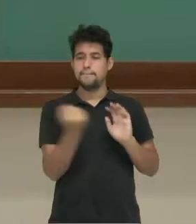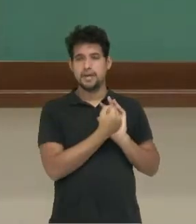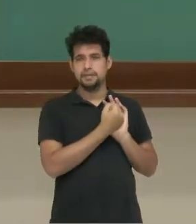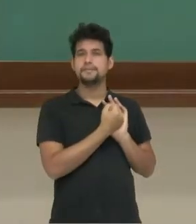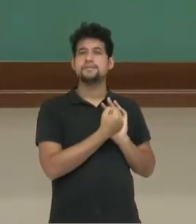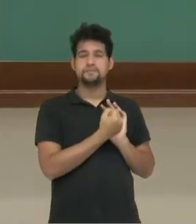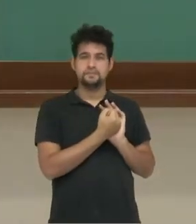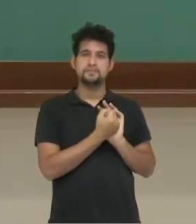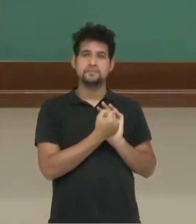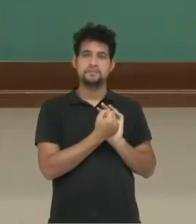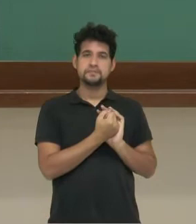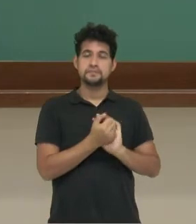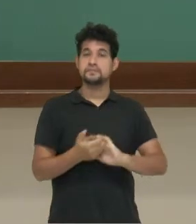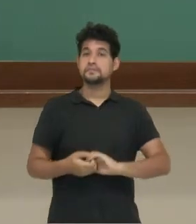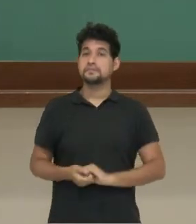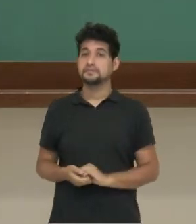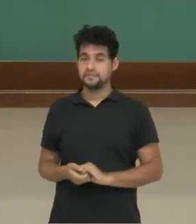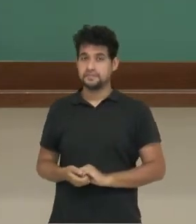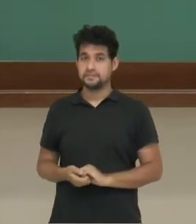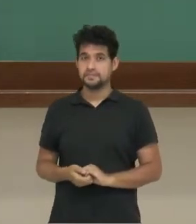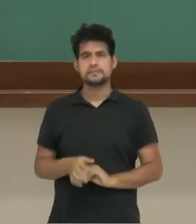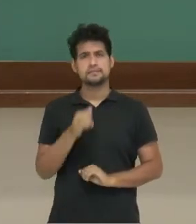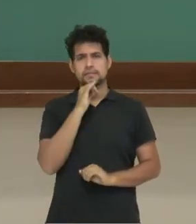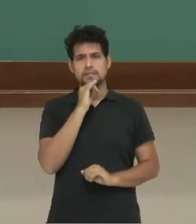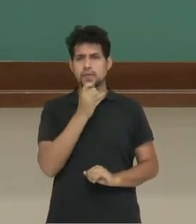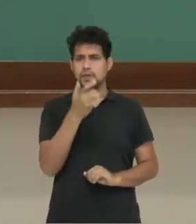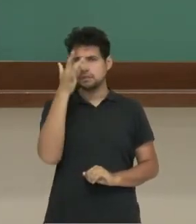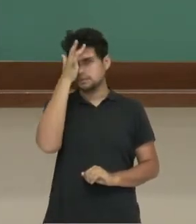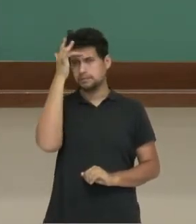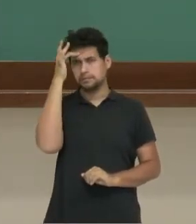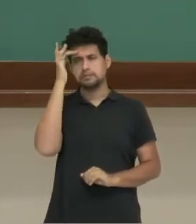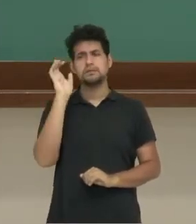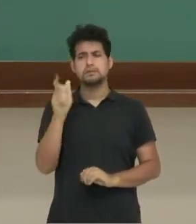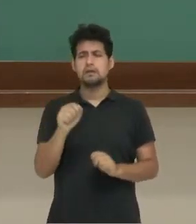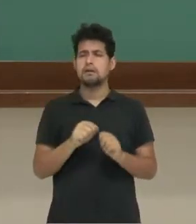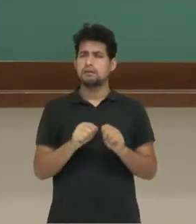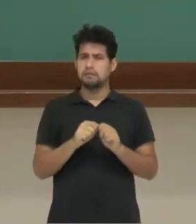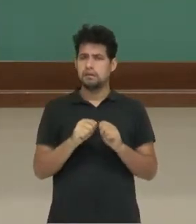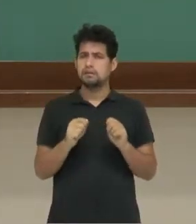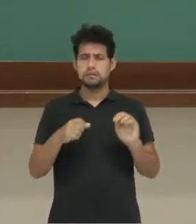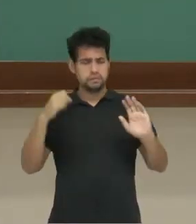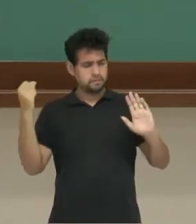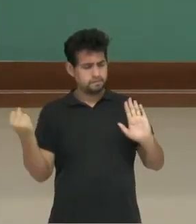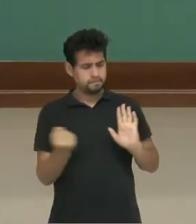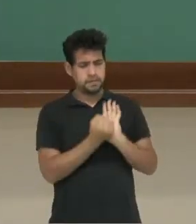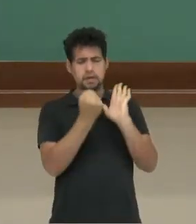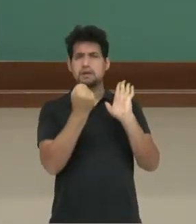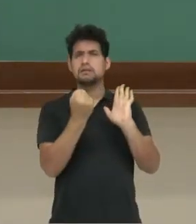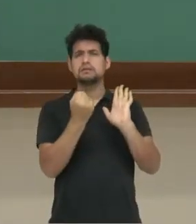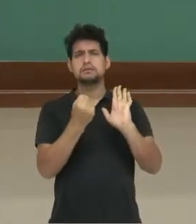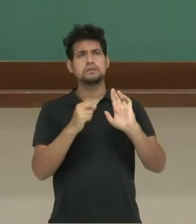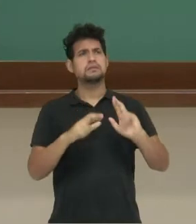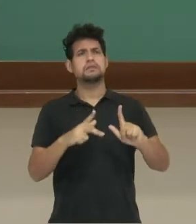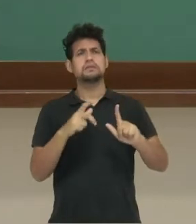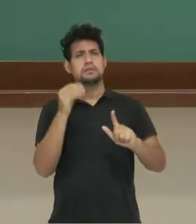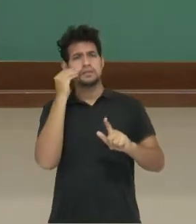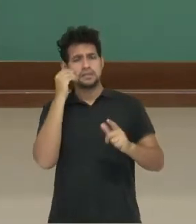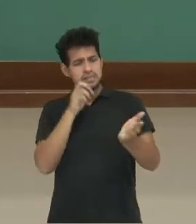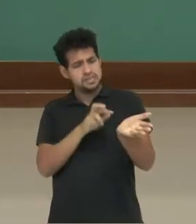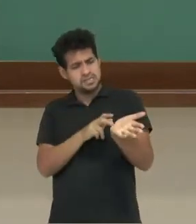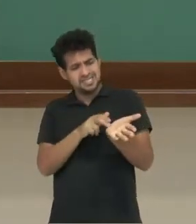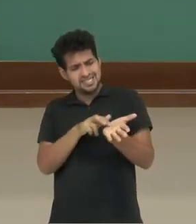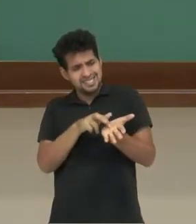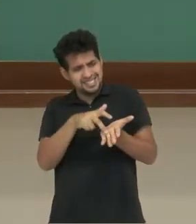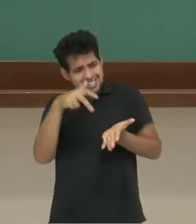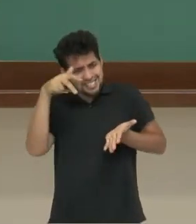ou seja, quando um competidor está estabelecendo a sua marca, os demais aguardam